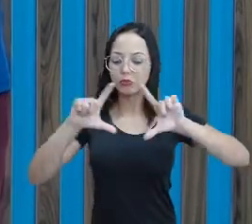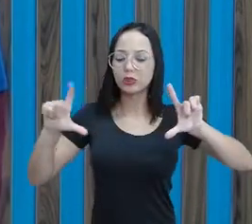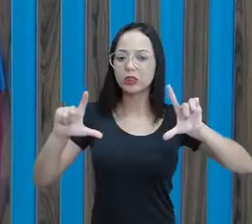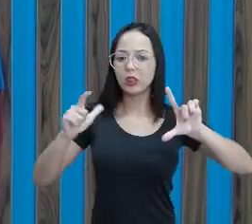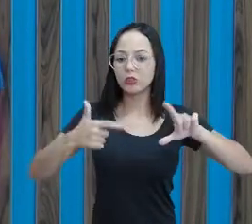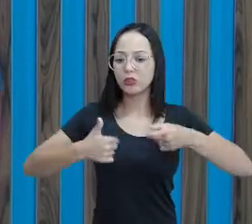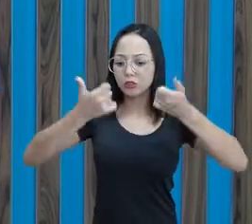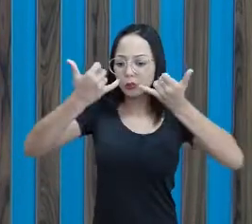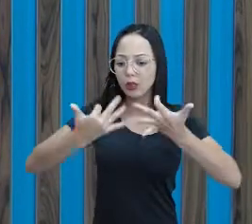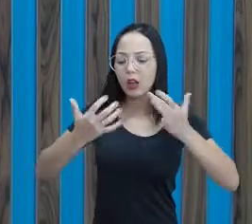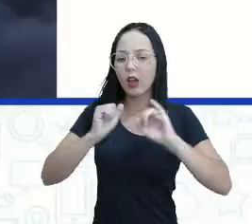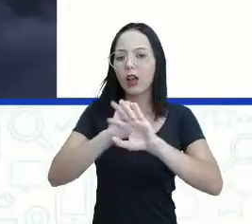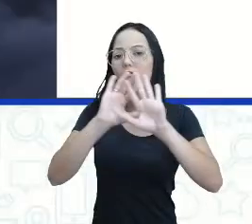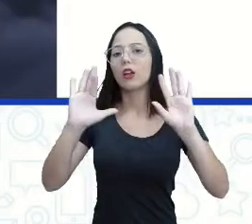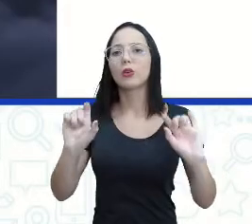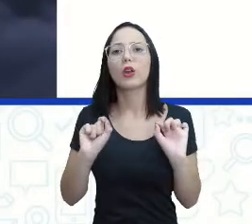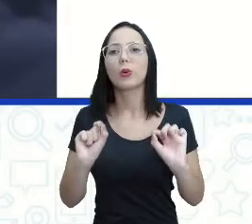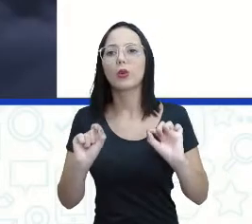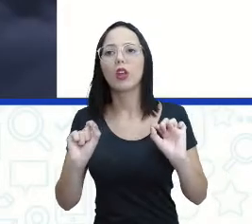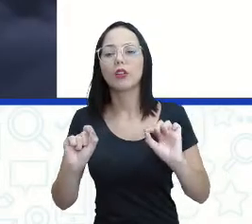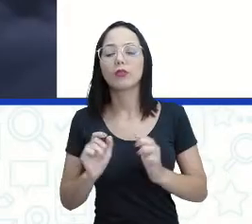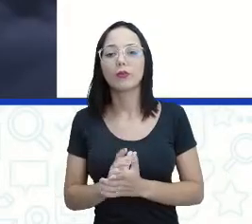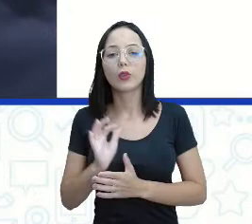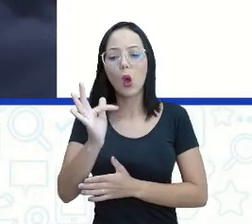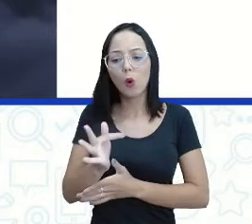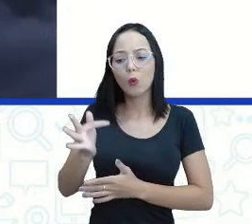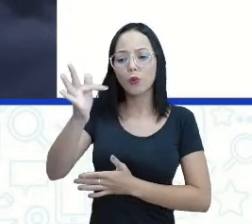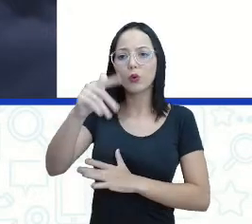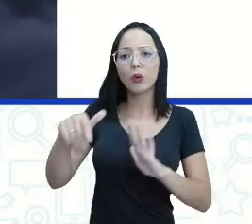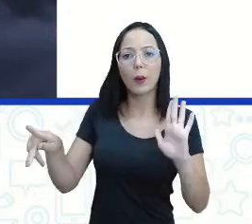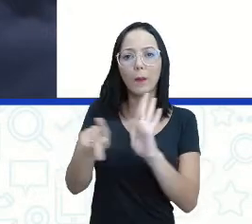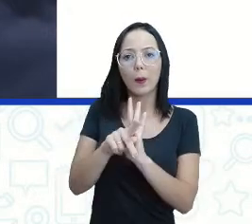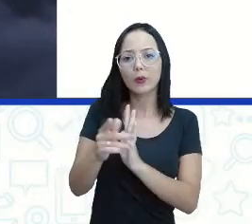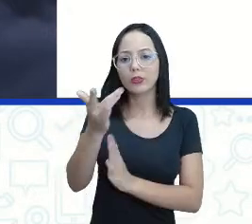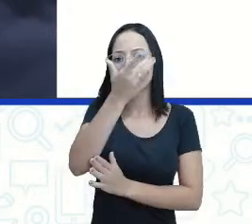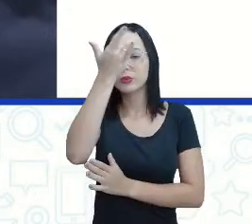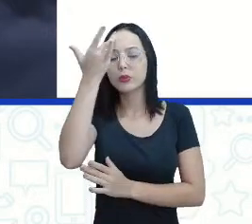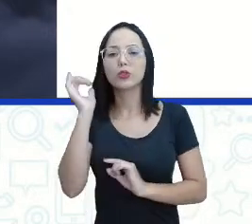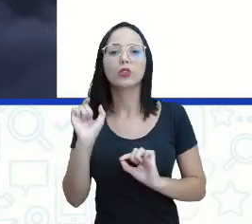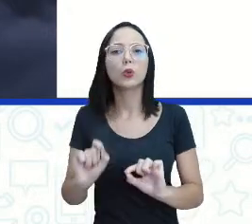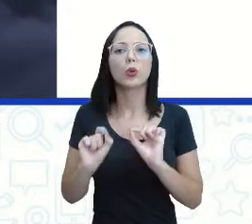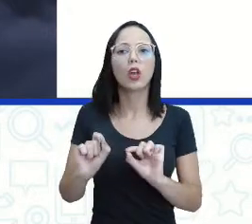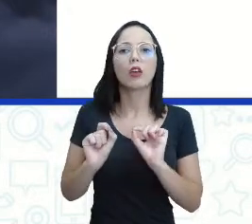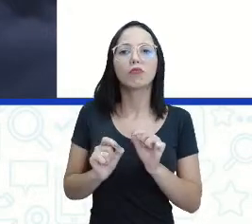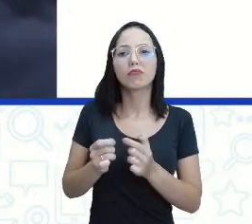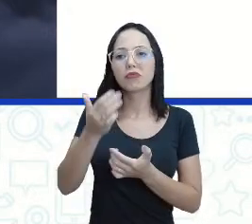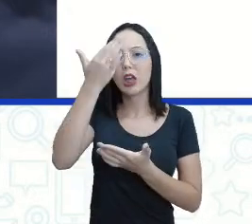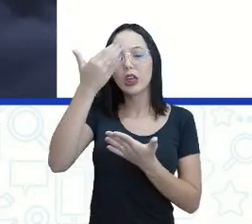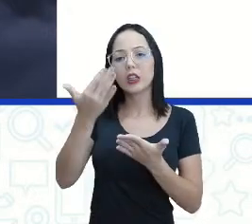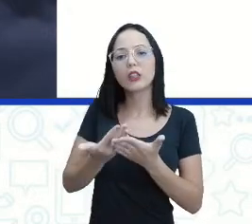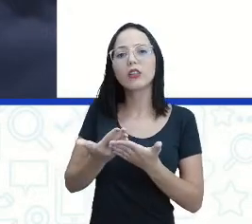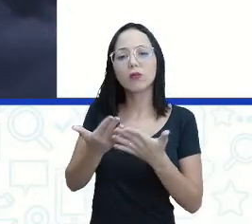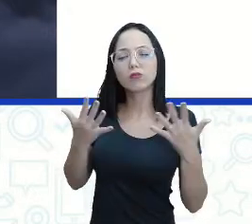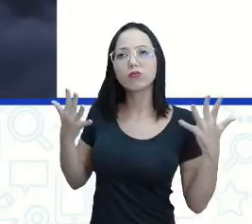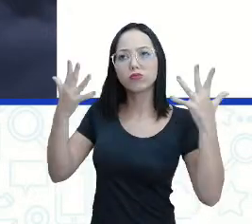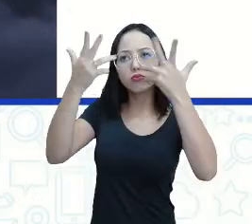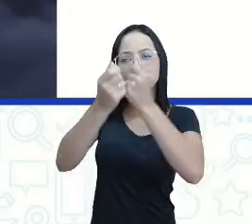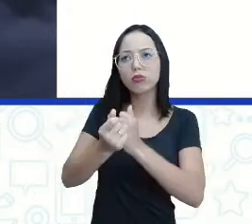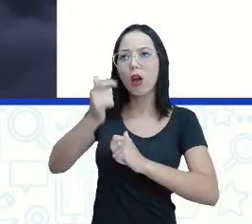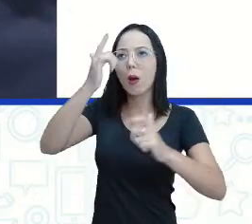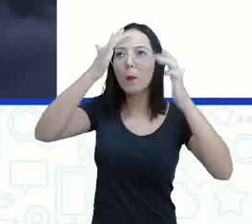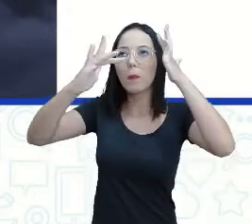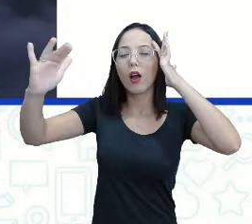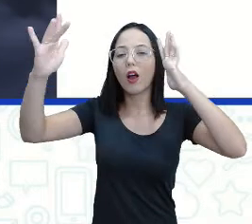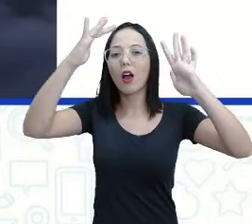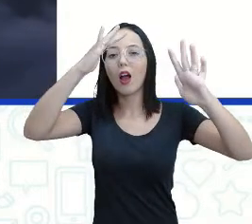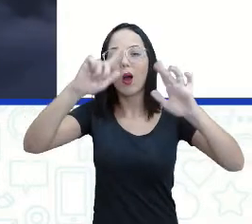claro dizer para vocês aqui, ó. O futuro pertence àqueles que acreditam na beleza